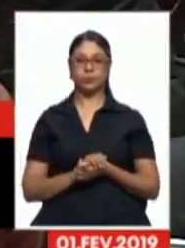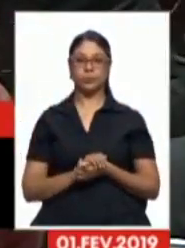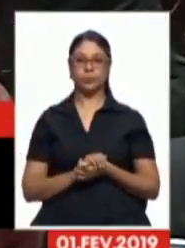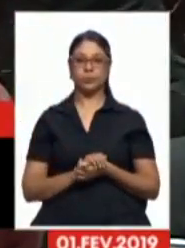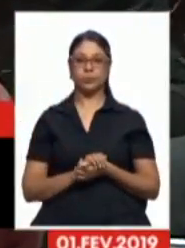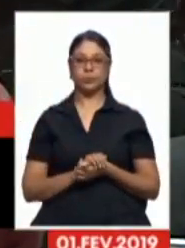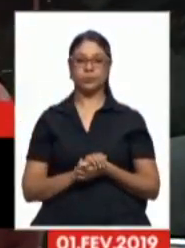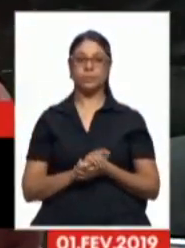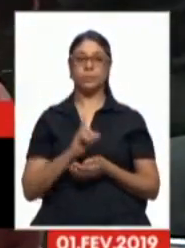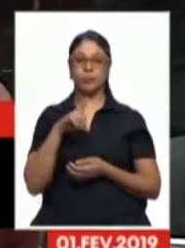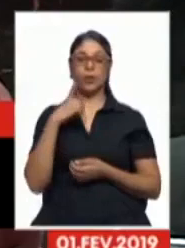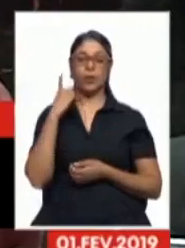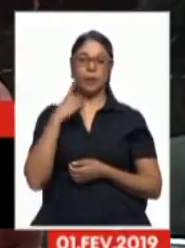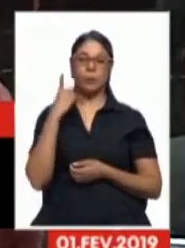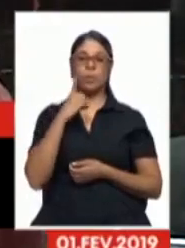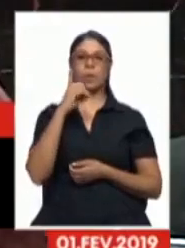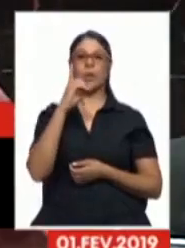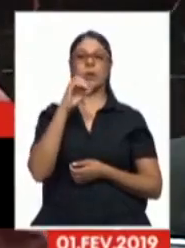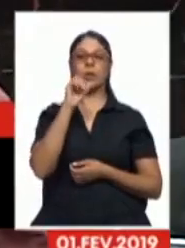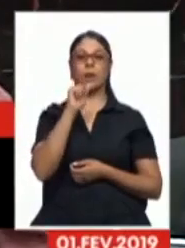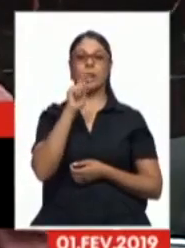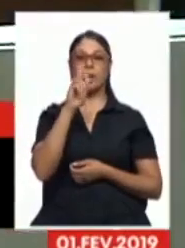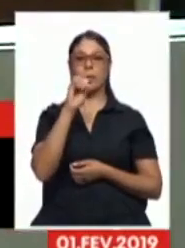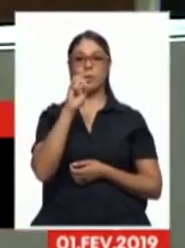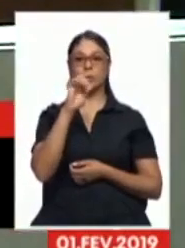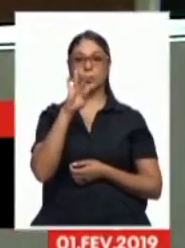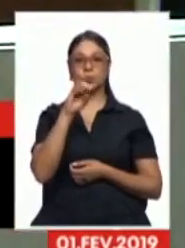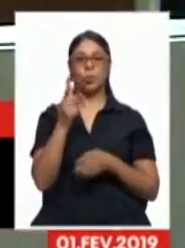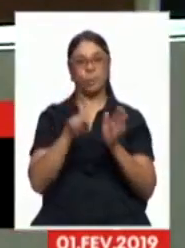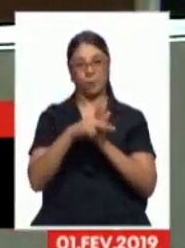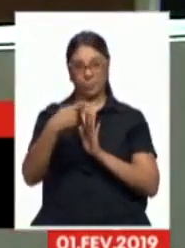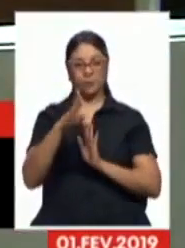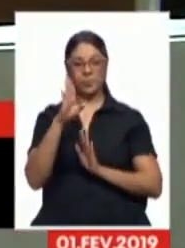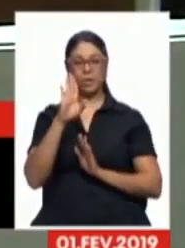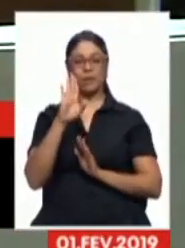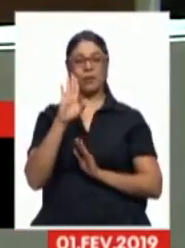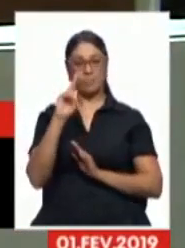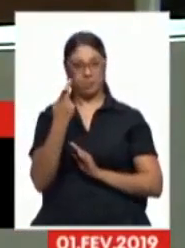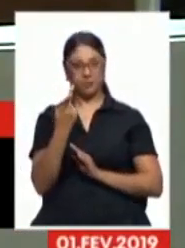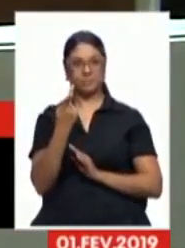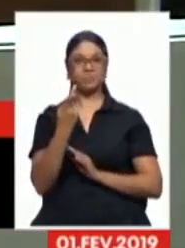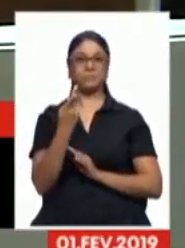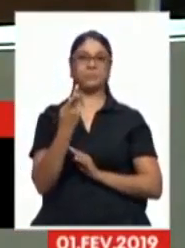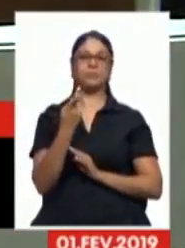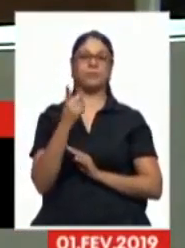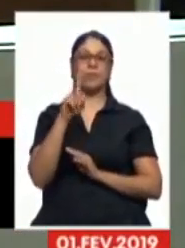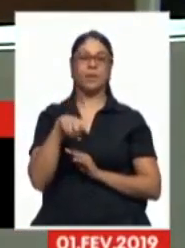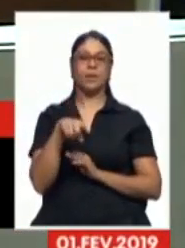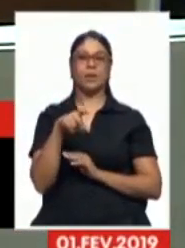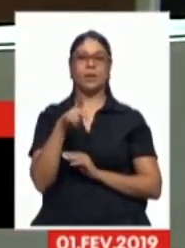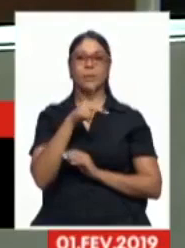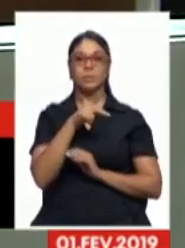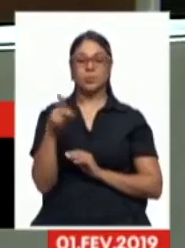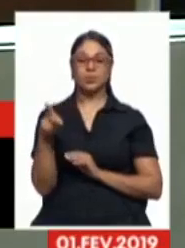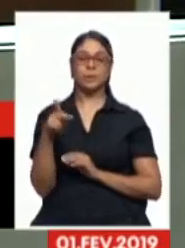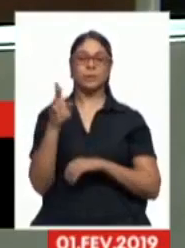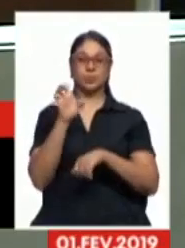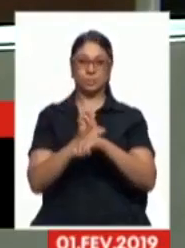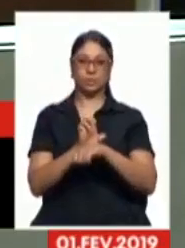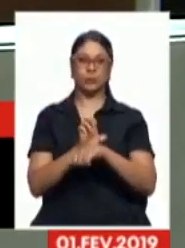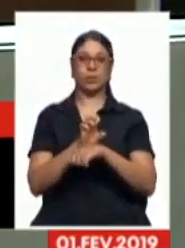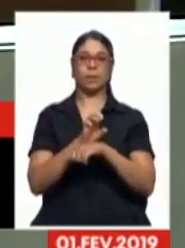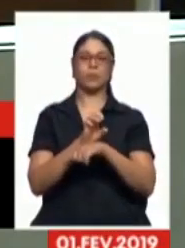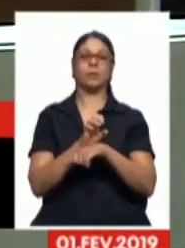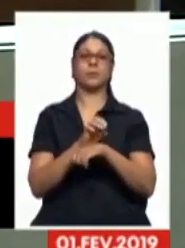Este foi o deputado Agostinho Patrus, que é natural de Belo Horizonte, está no 4º mandato. Alberto é o presidente Pinto estadual Neto do Partido Verde.